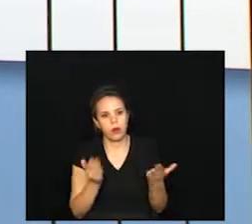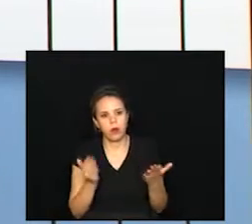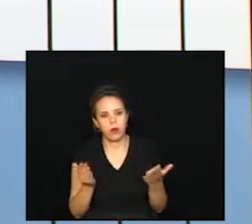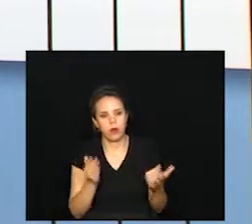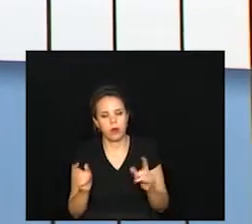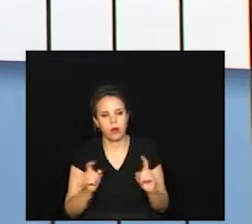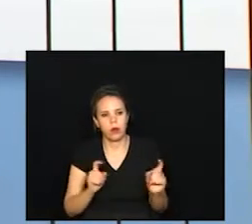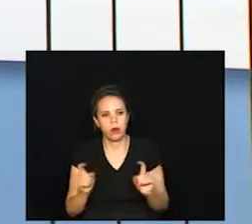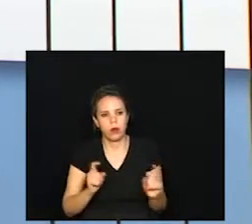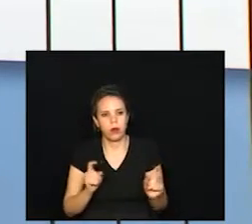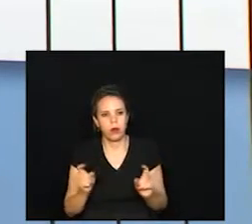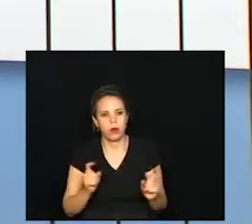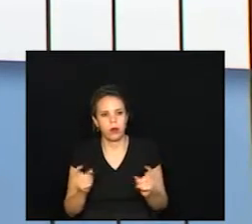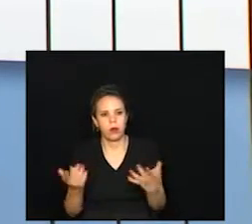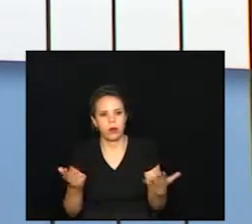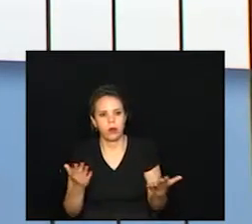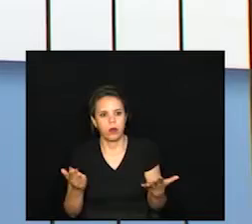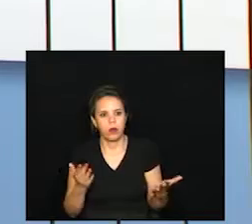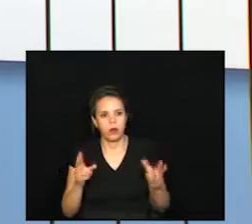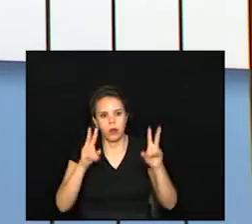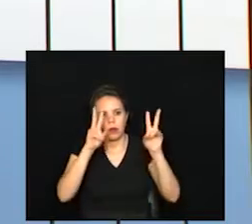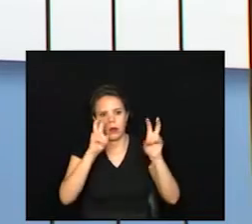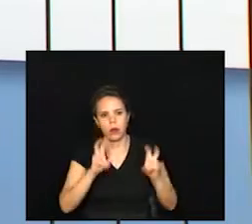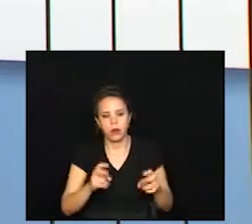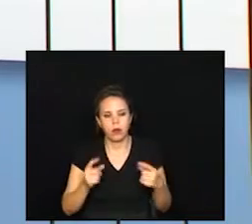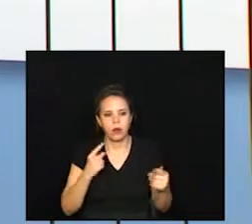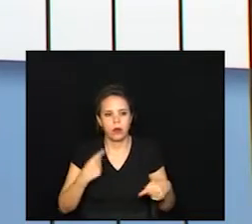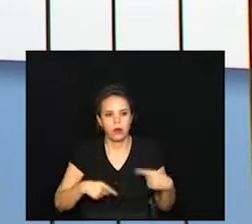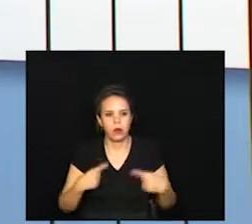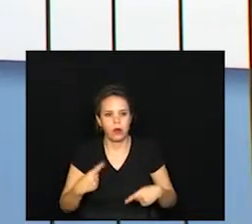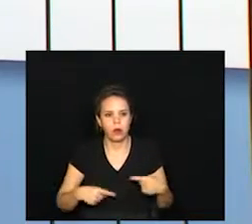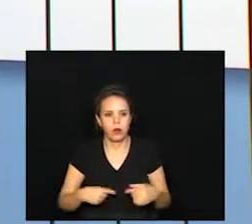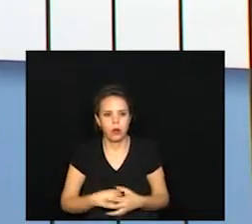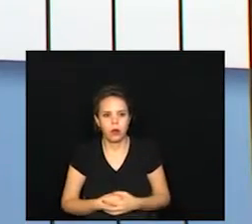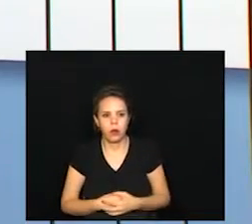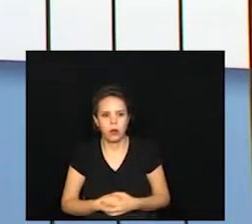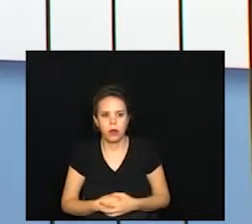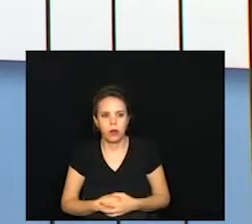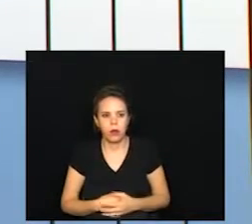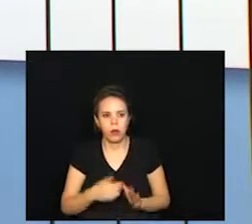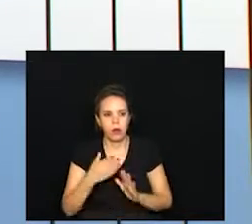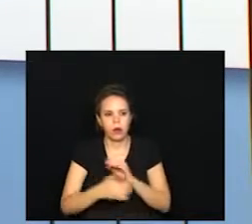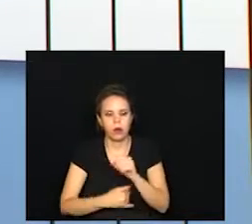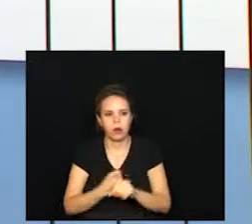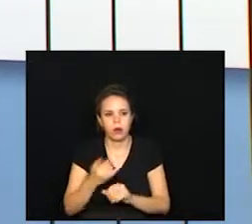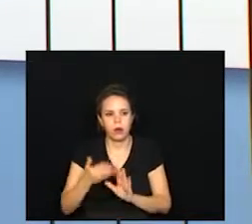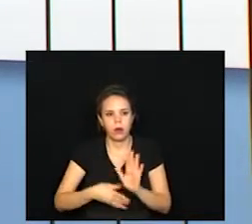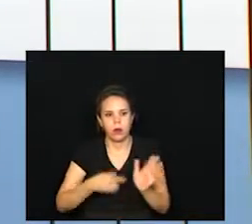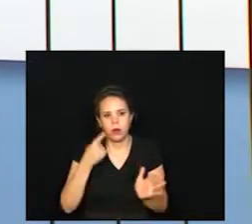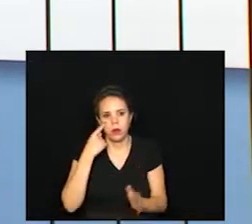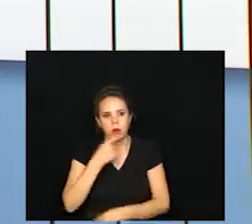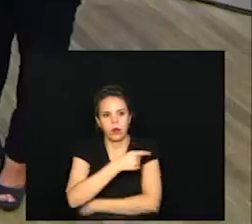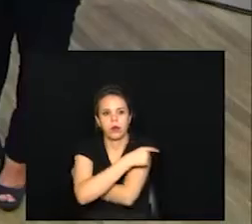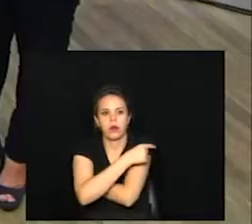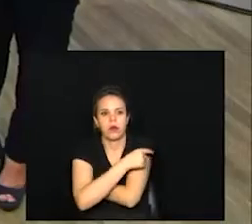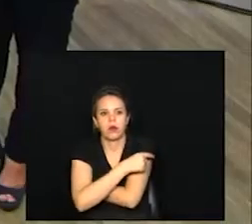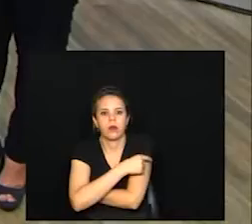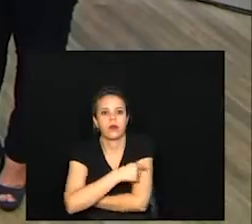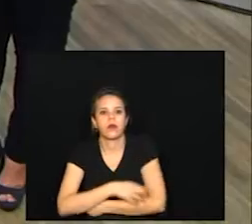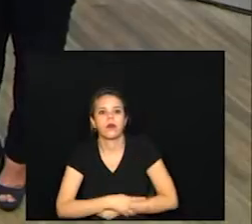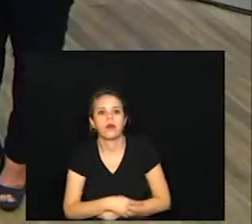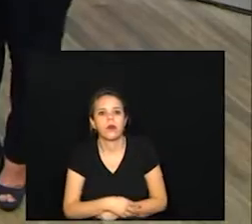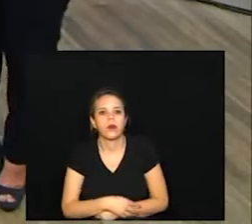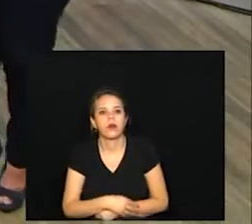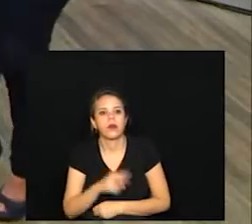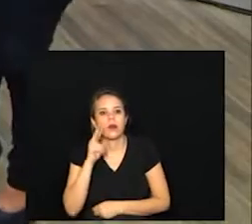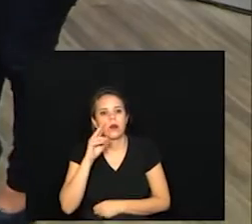as reuniões, quais foram os temas discutidos e mais. Na capa do site, Gabriel, vamos lá para a capa do site? Vamos.